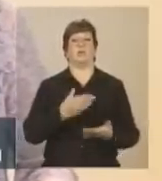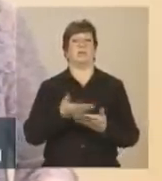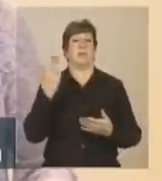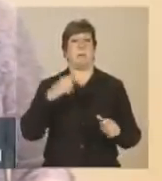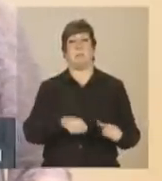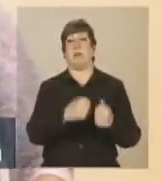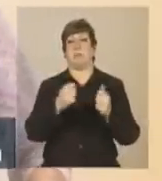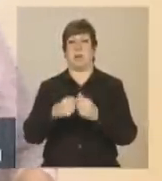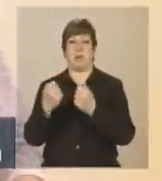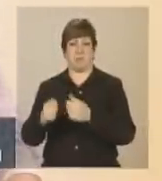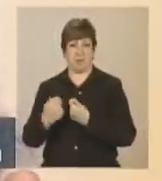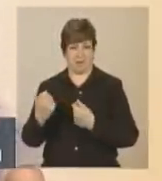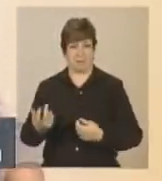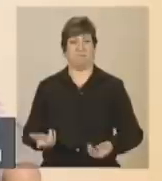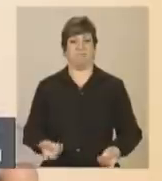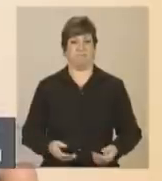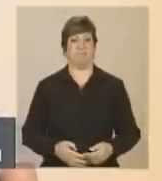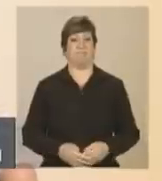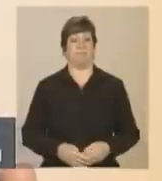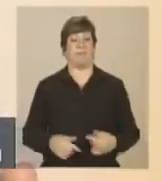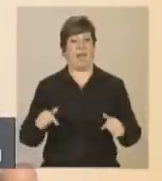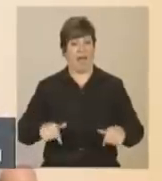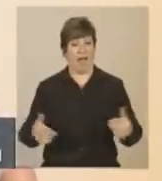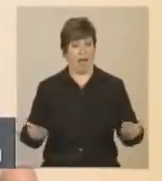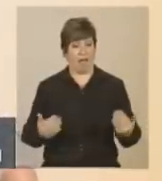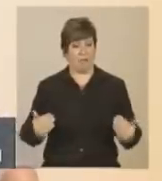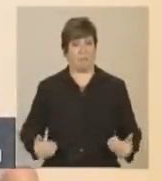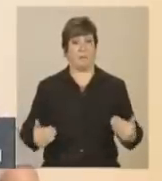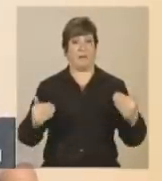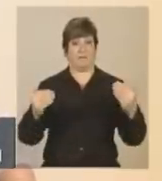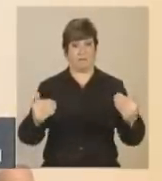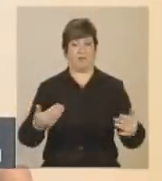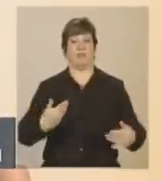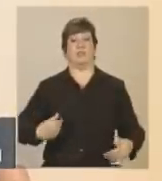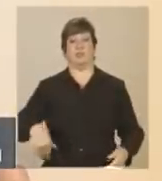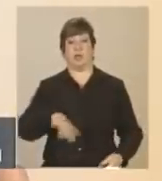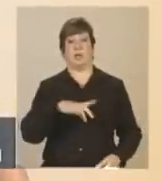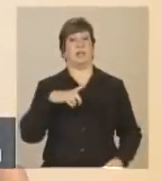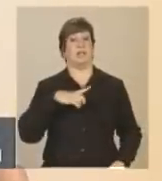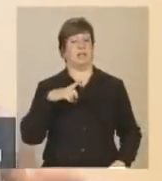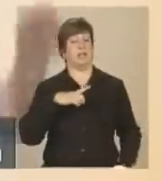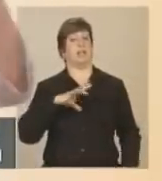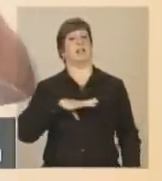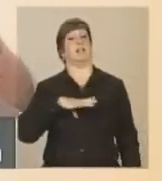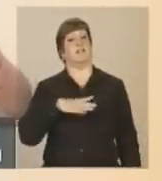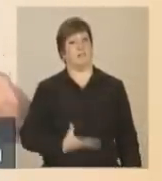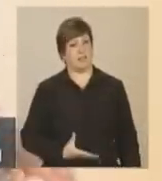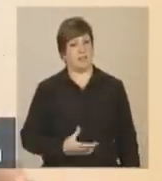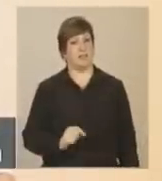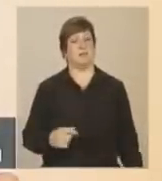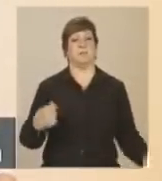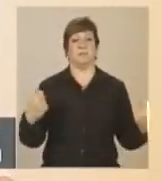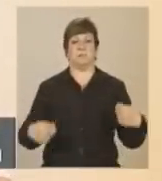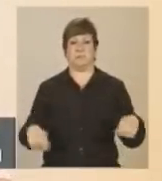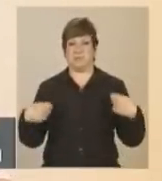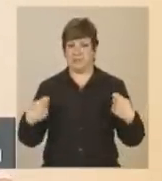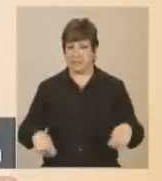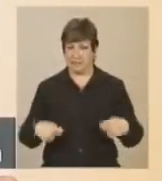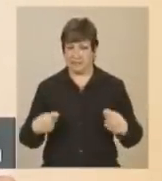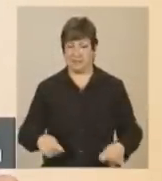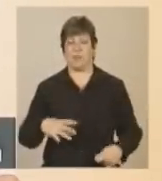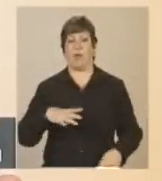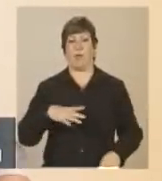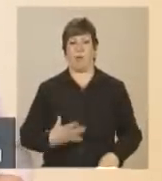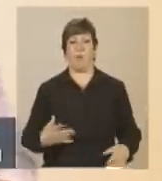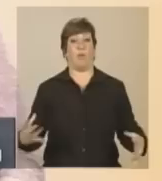sucateadas. Daqui para frente, nós temos um grande desafio que nós vamos ter de encarar em